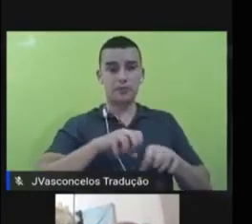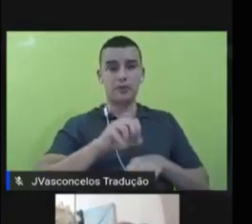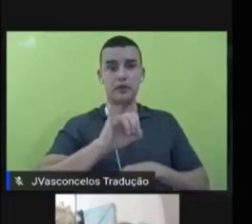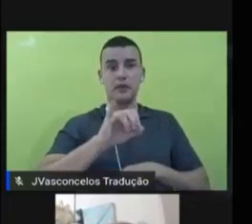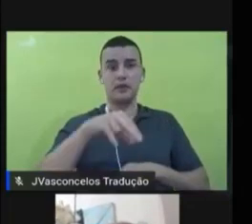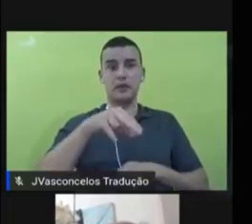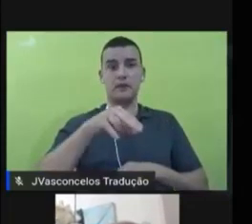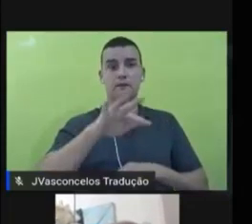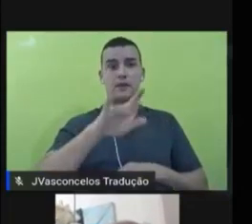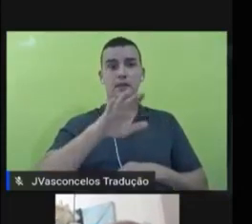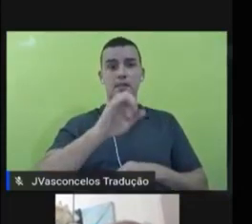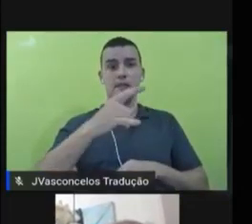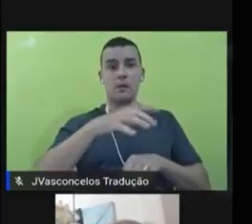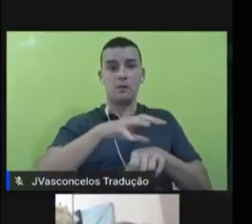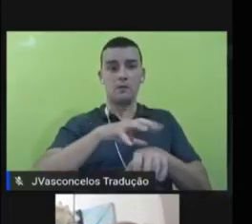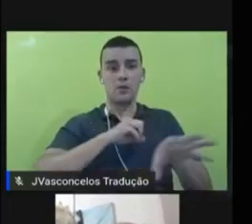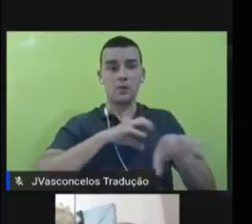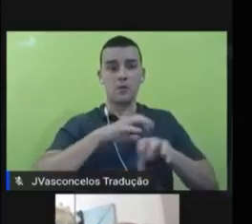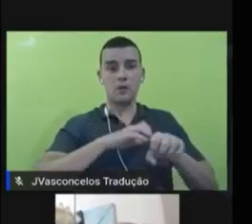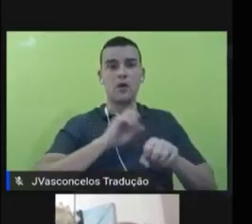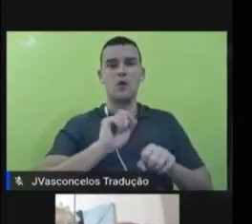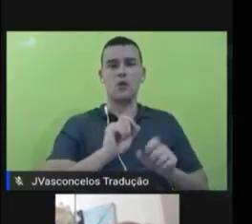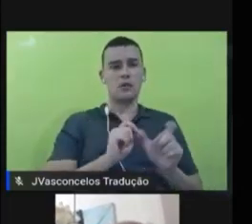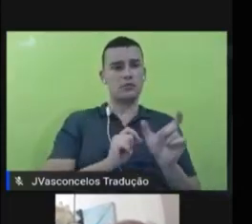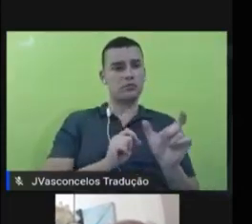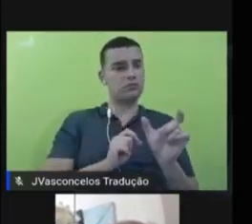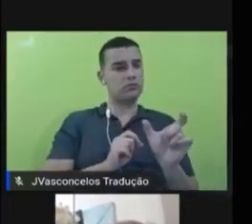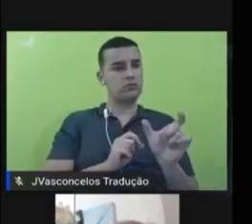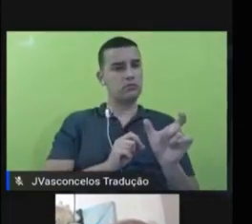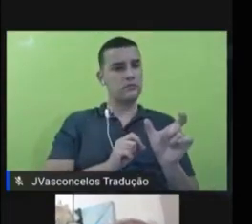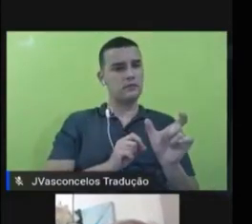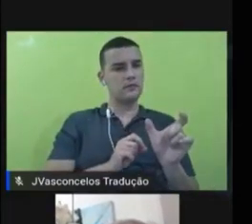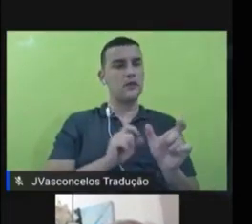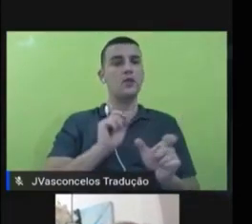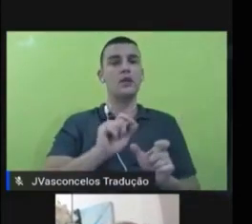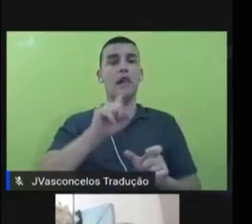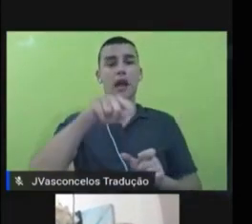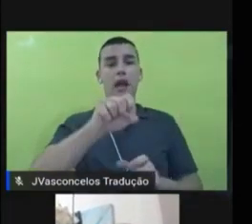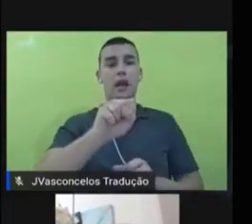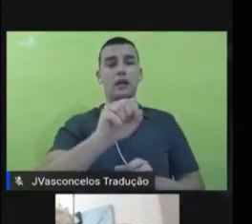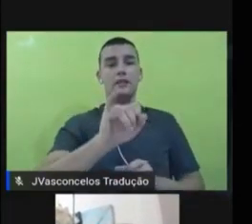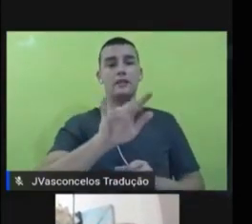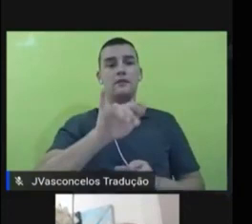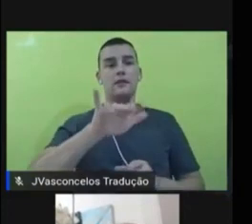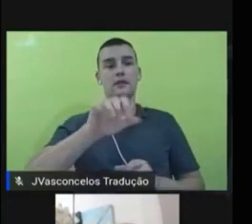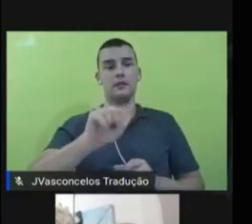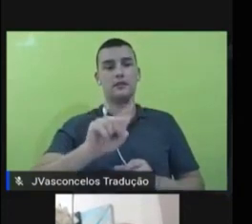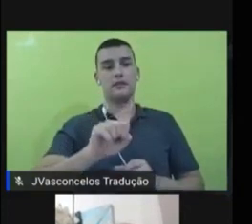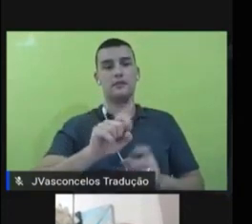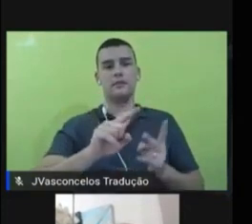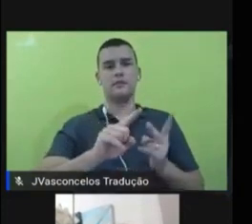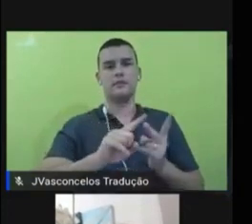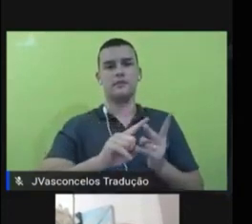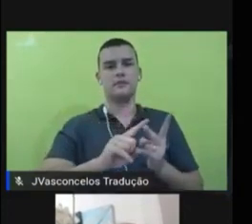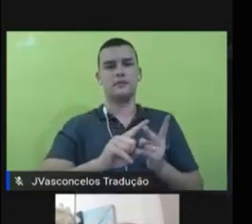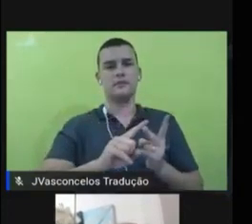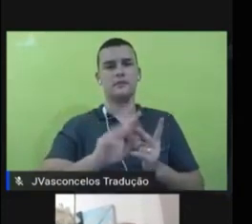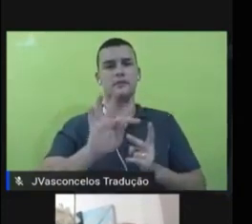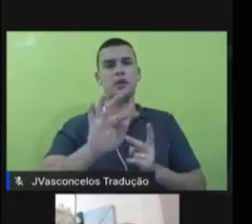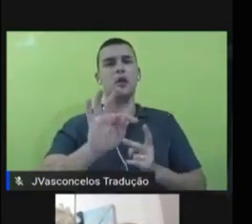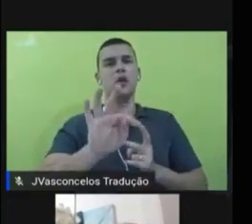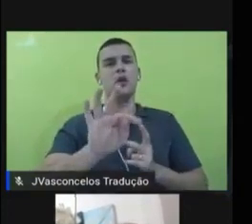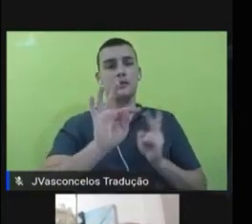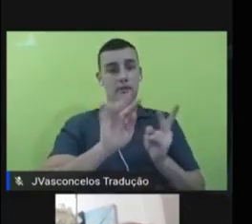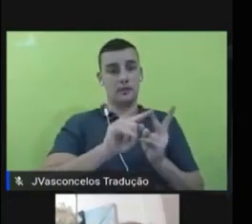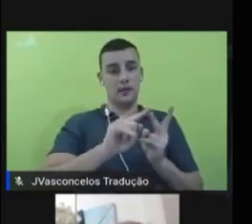esse acrônimo STORT significa sífilis, por sífilis, T,